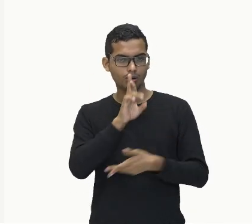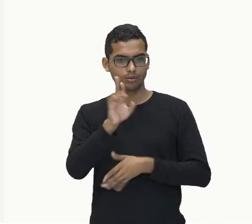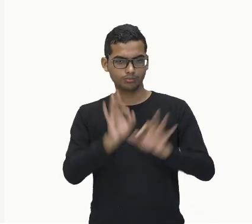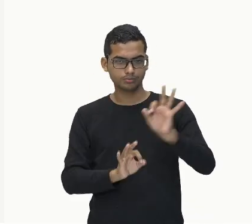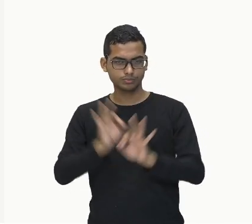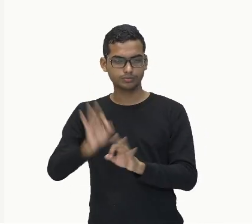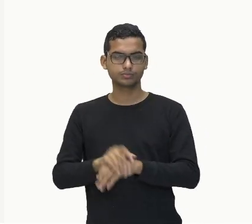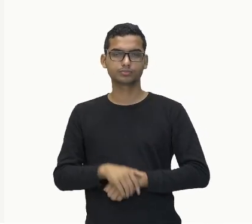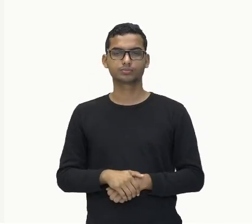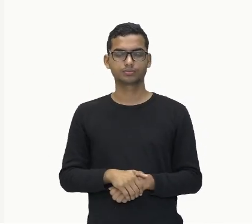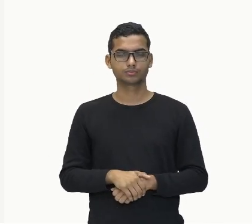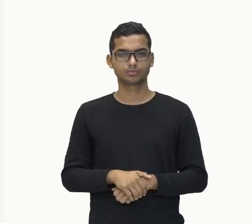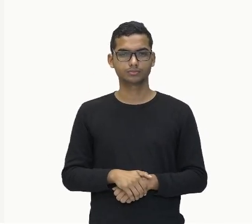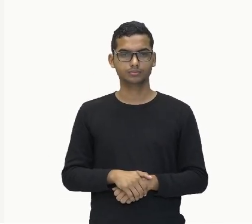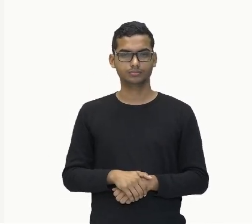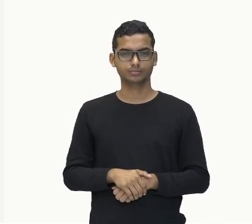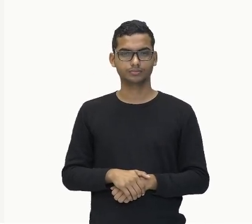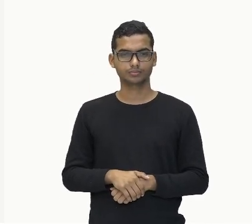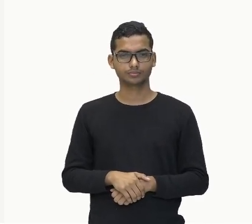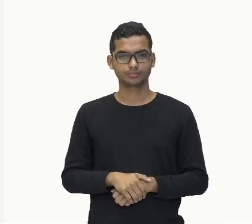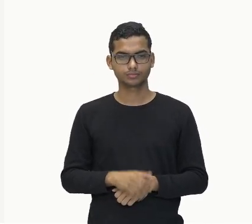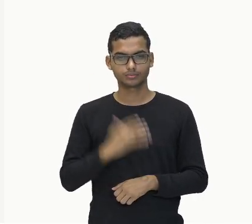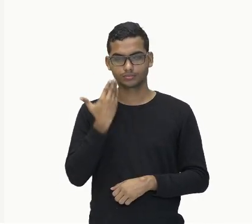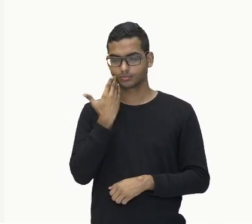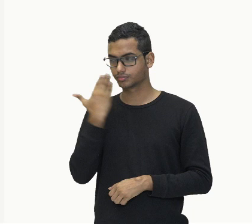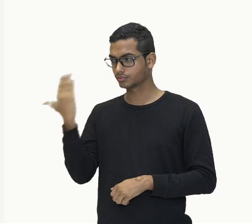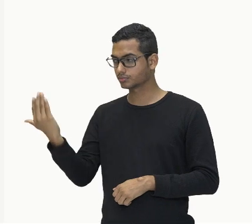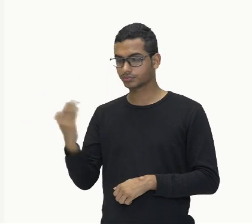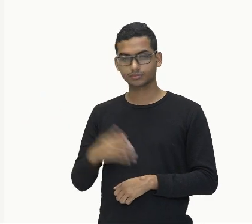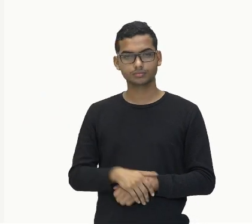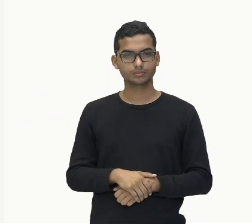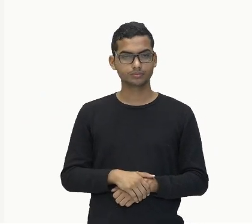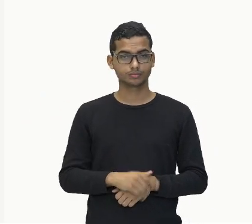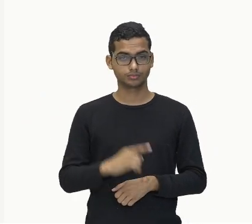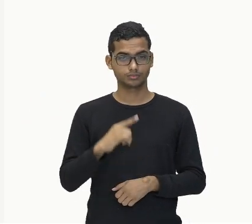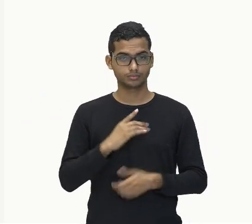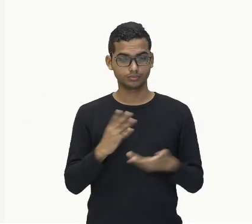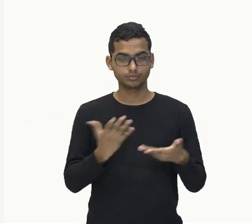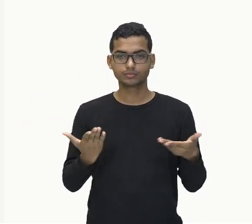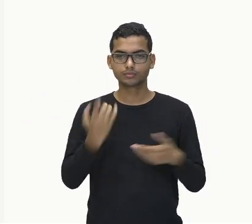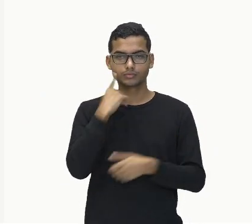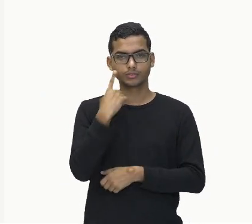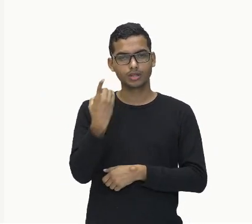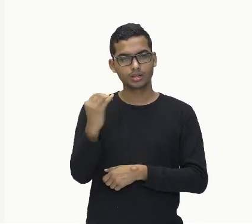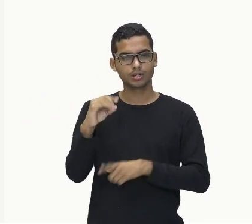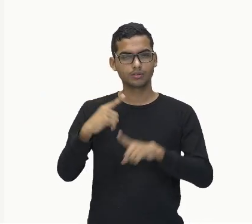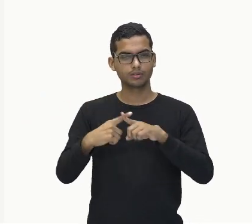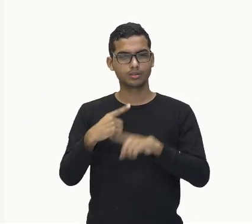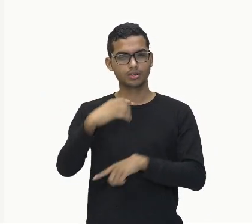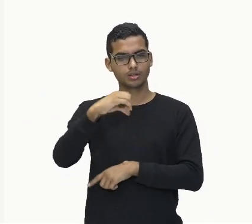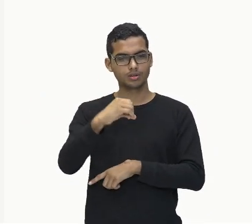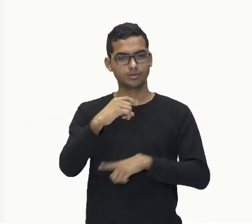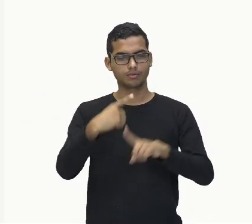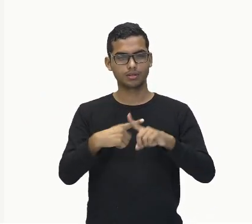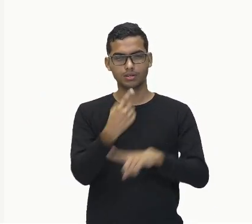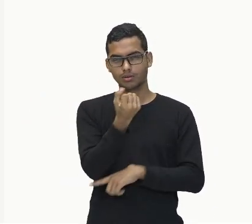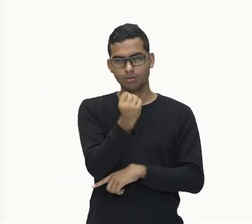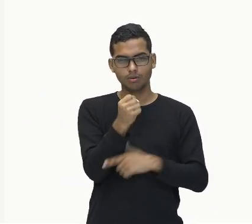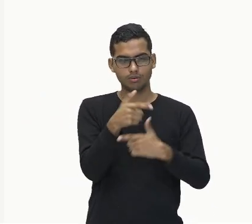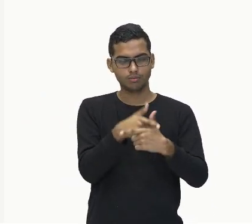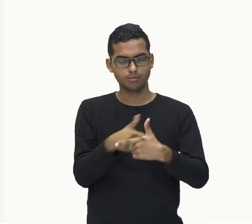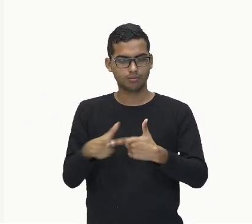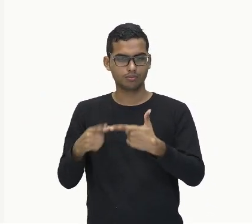poder cancelar um com o outro. E sobra para a gente 10 vezes 9 vezes 8, dividido por 3 vezes